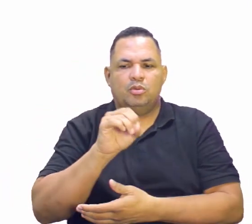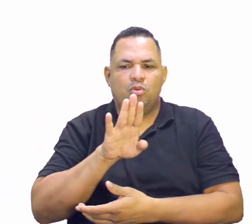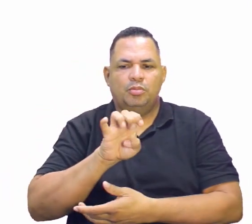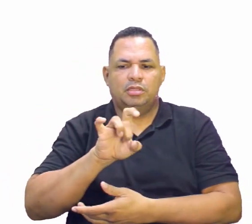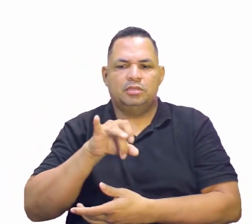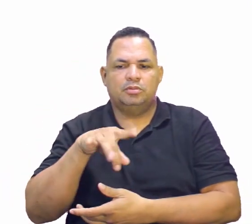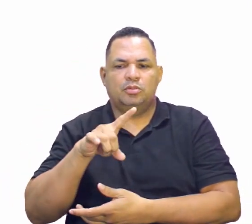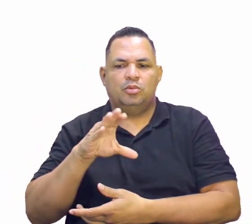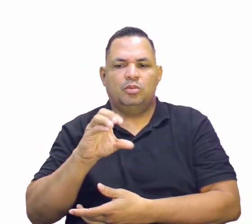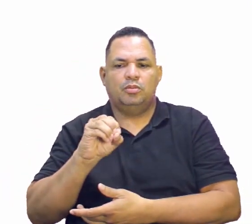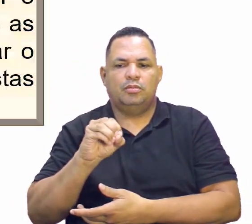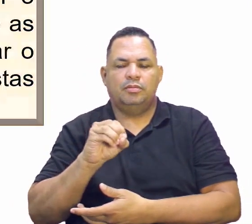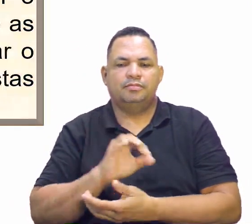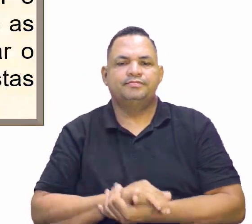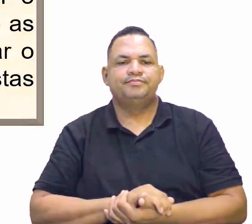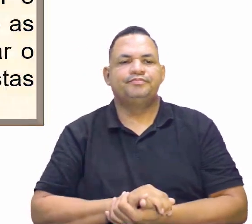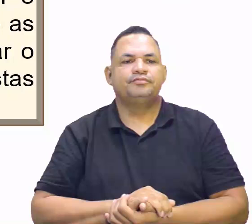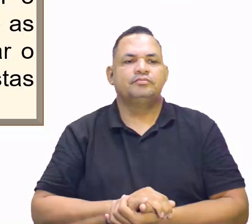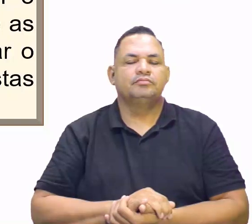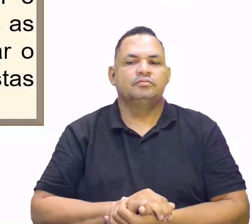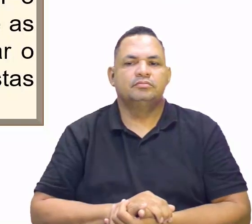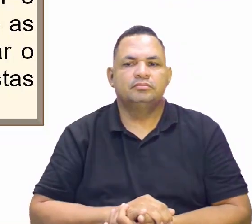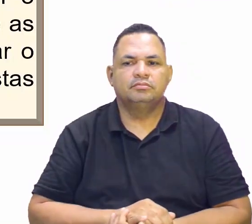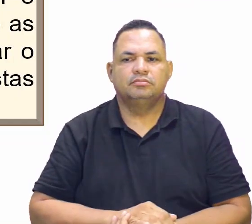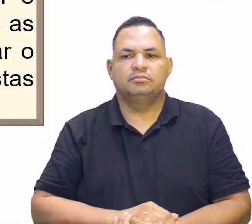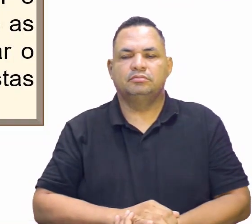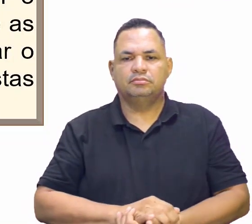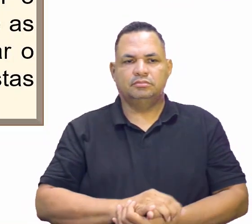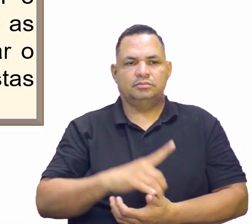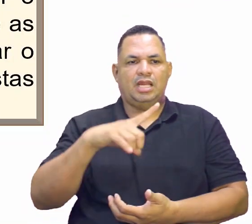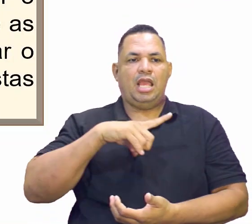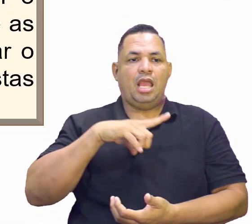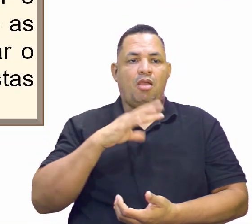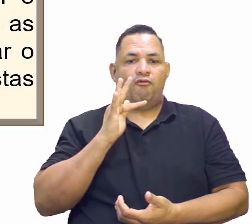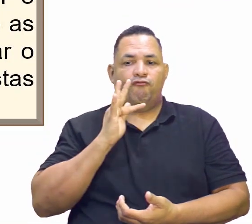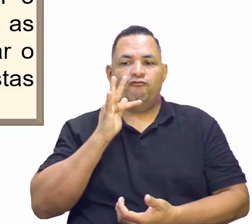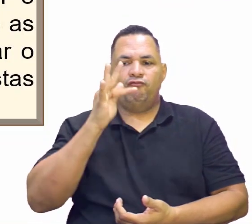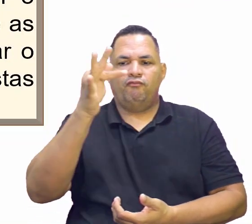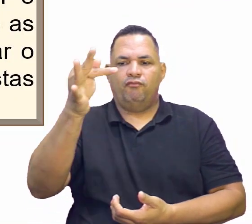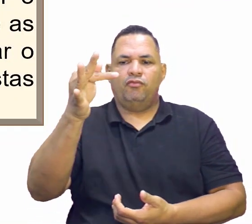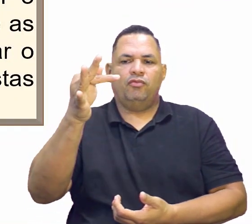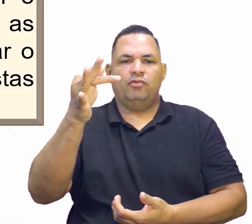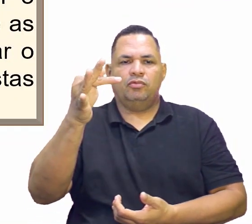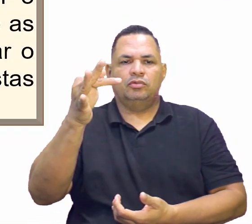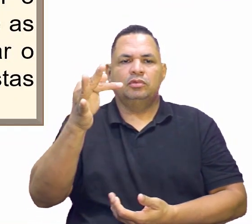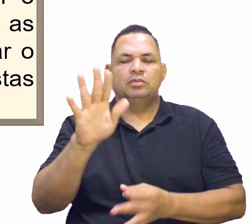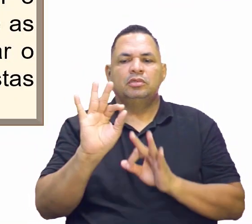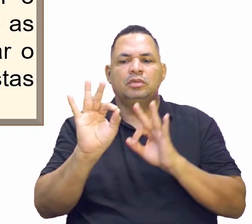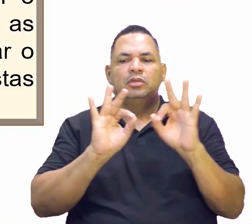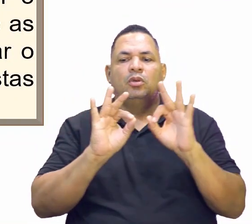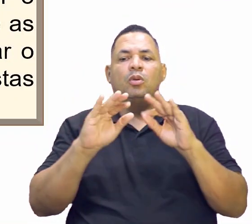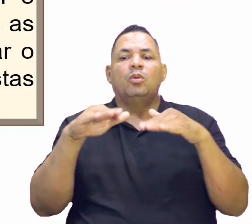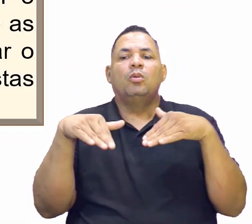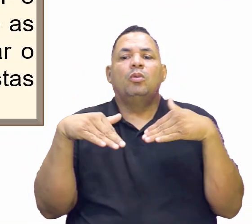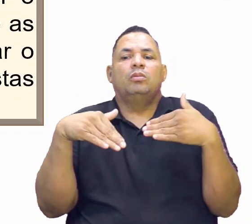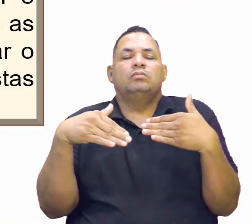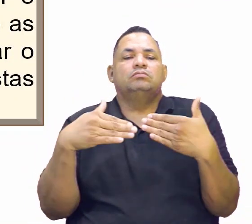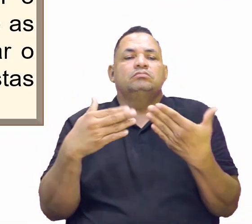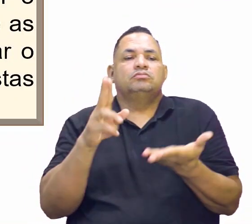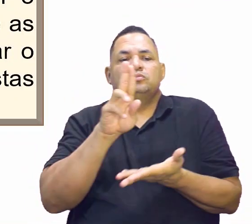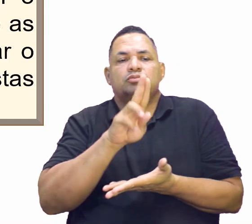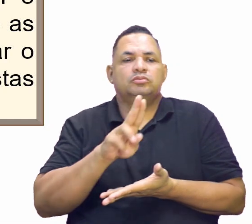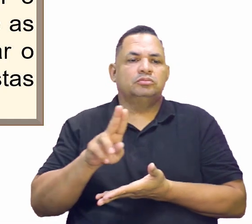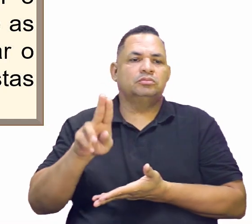Não esqueçam. E aí, vamos seguindo aqui, nós temos o futurismo. Quando nós utilizamos essa palavra futurismo, o